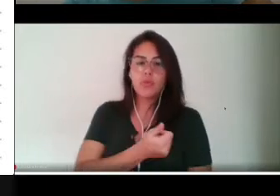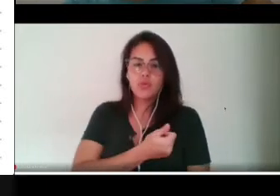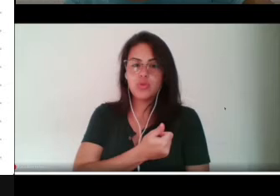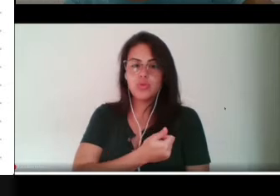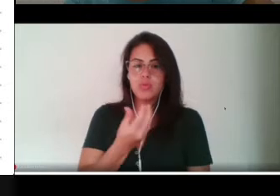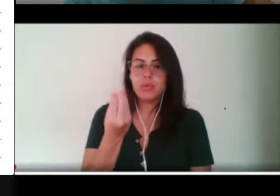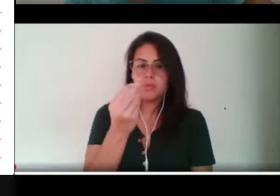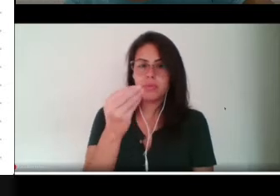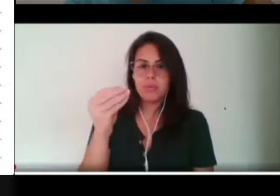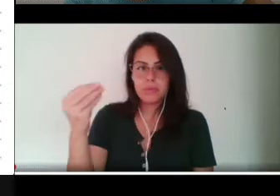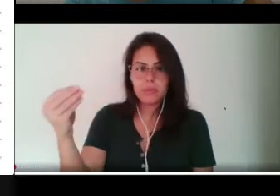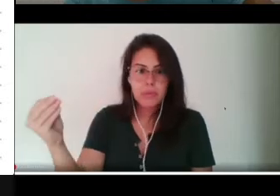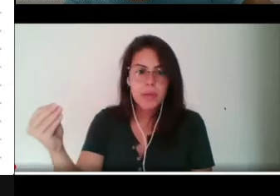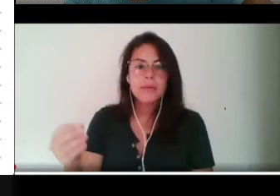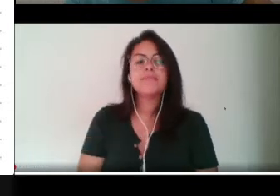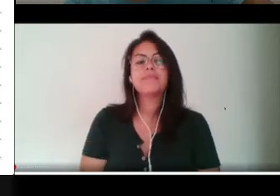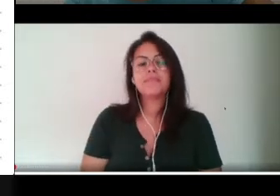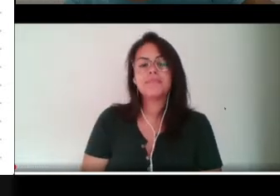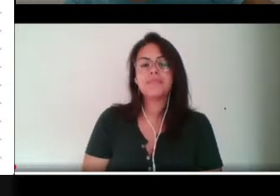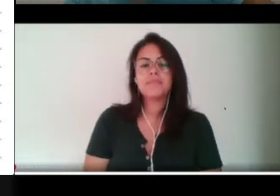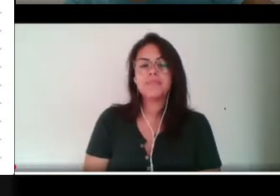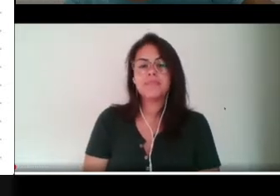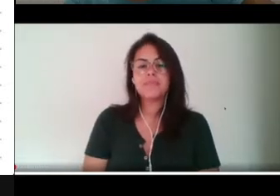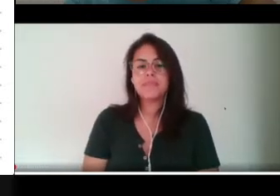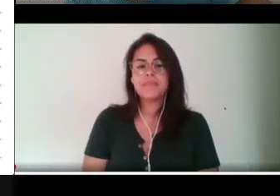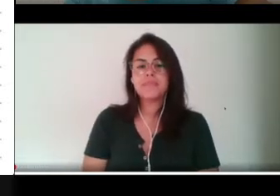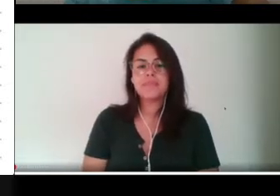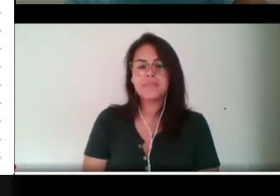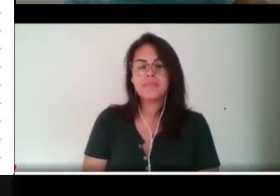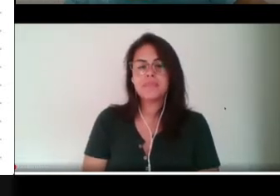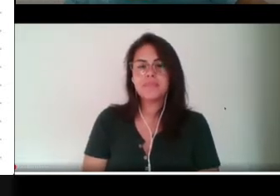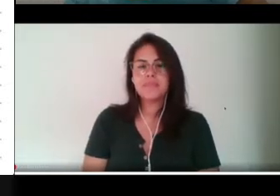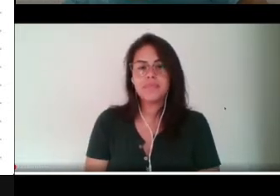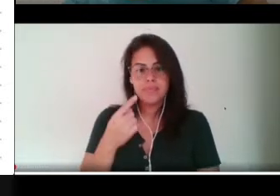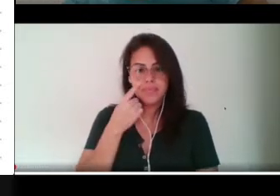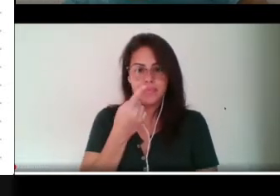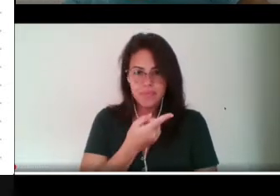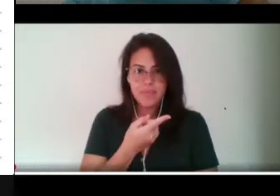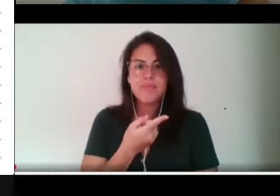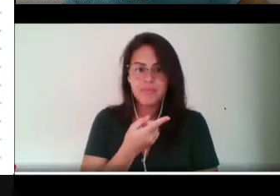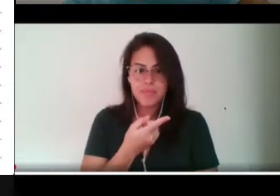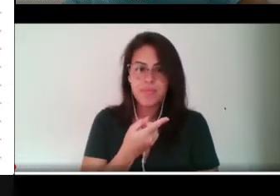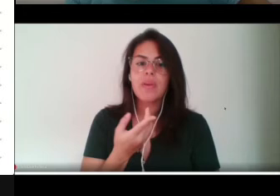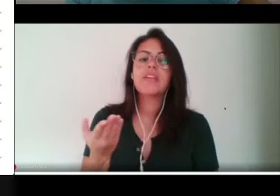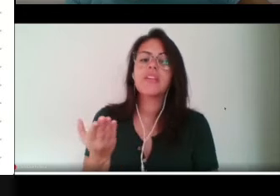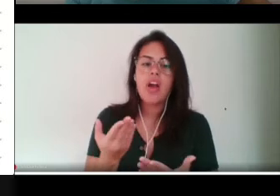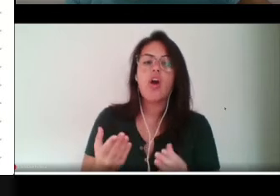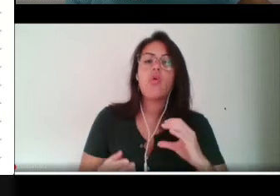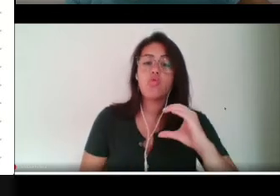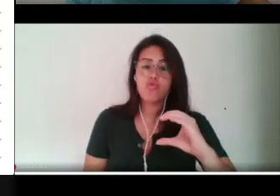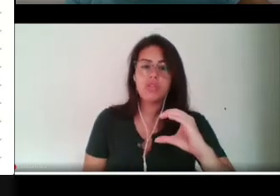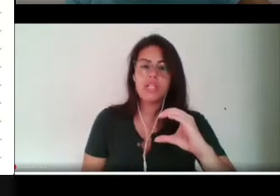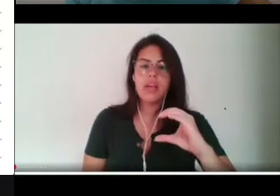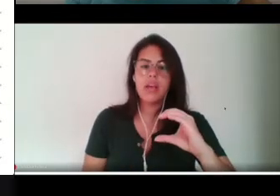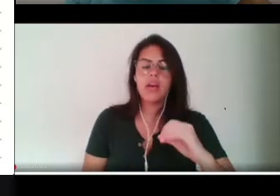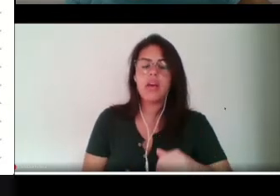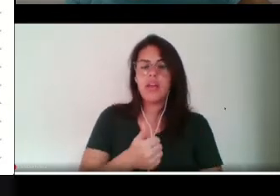Então, é menos 6,9K, que é zero, aqui é zero. E o vetor C, eu tenho 12I,